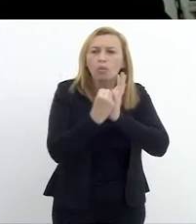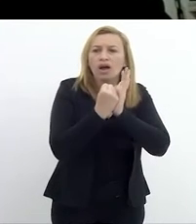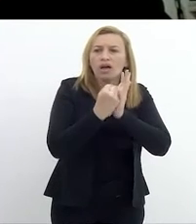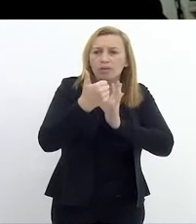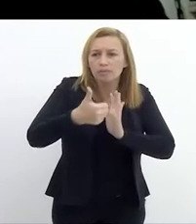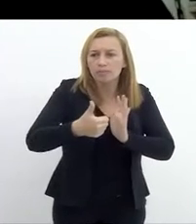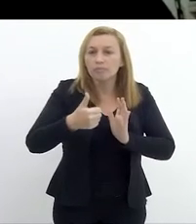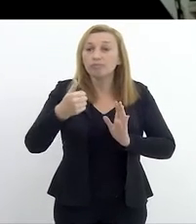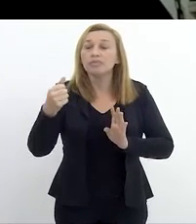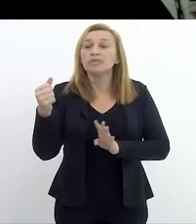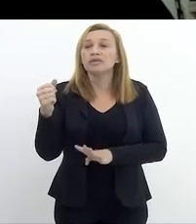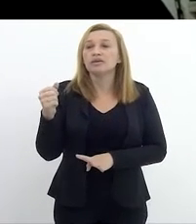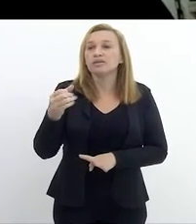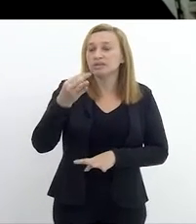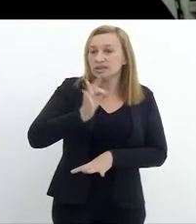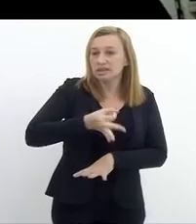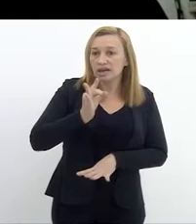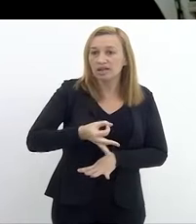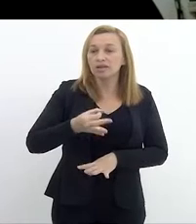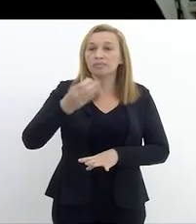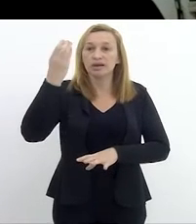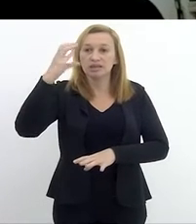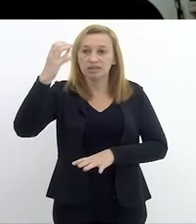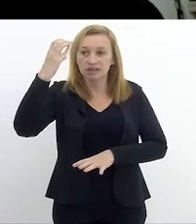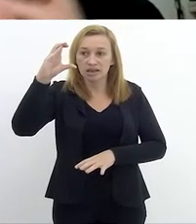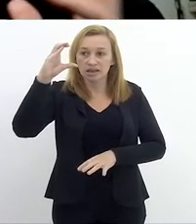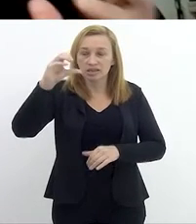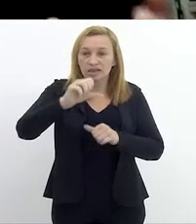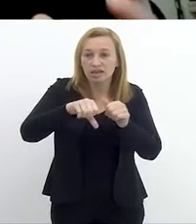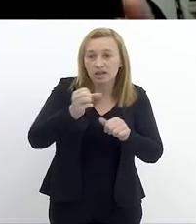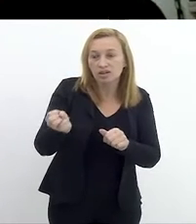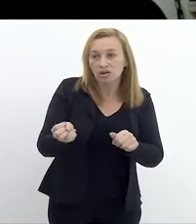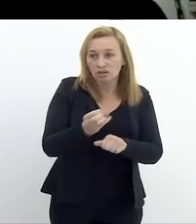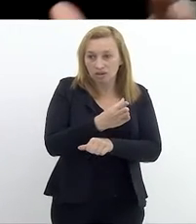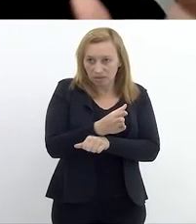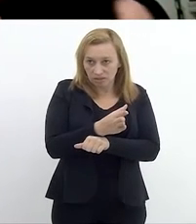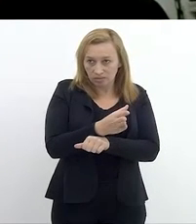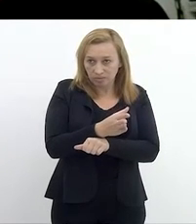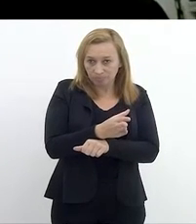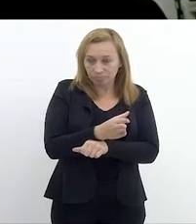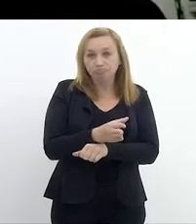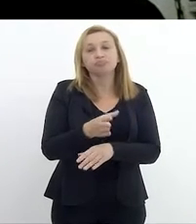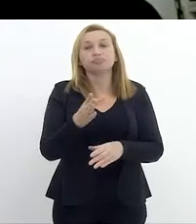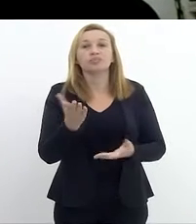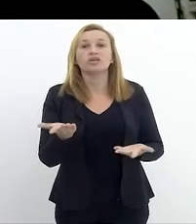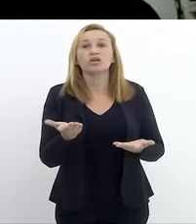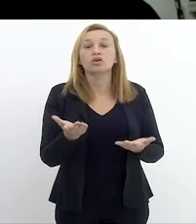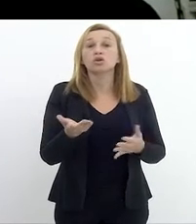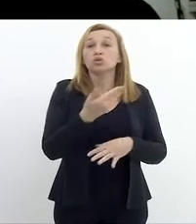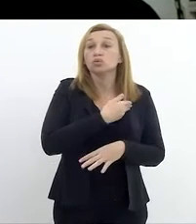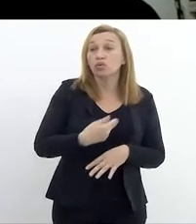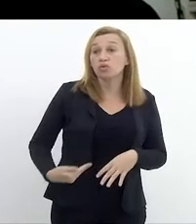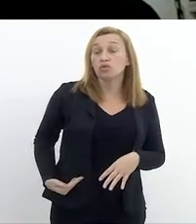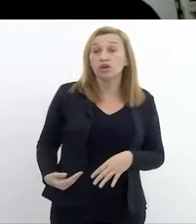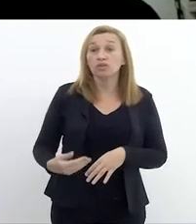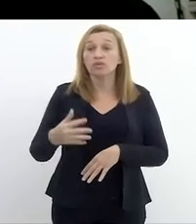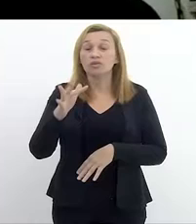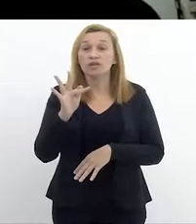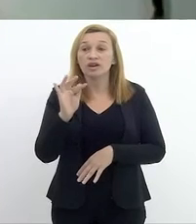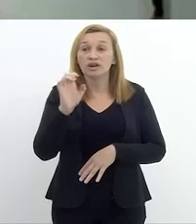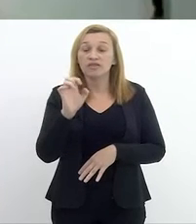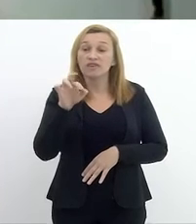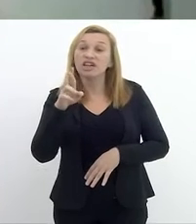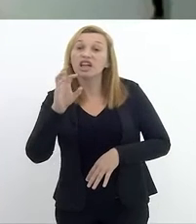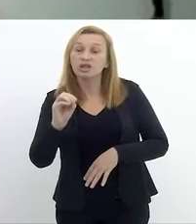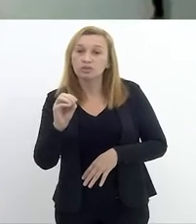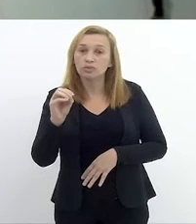começou a discutir um marco legal para ciência, tecnologia e inovação no governo federal ainda na